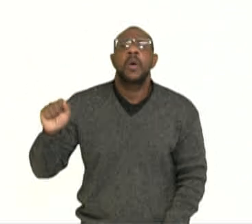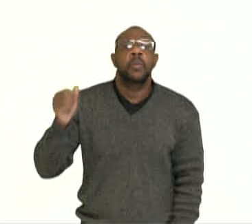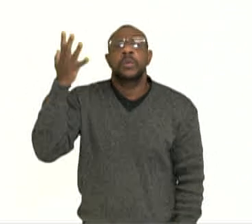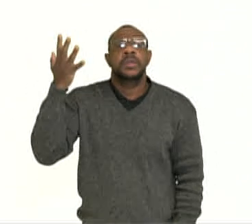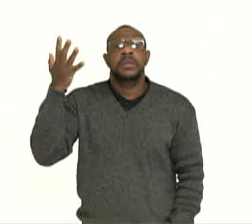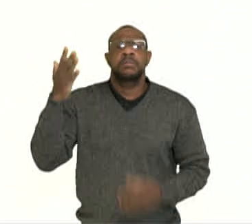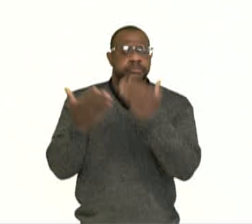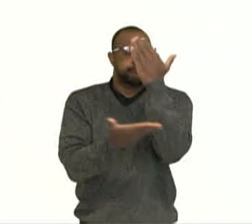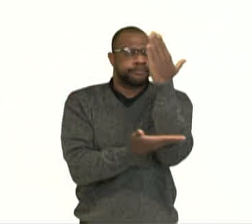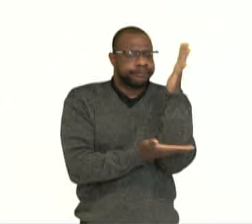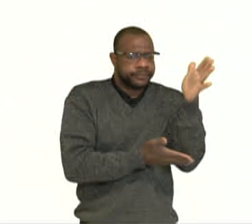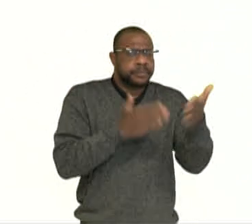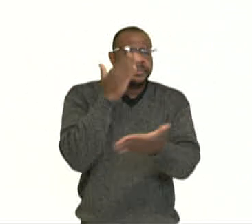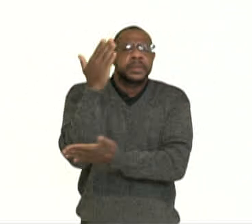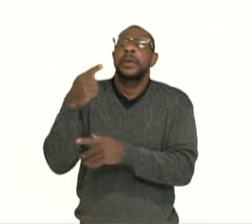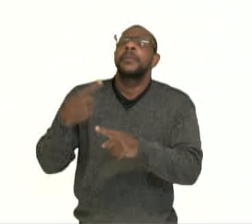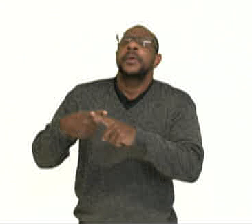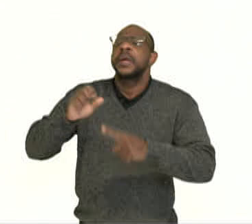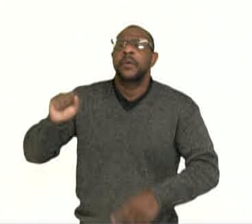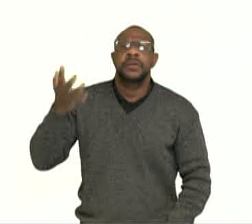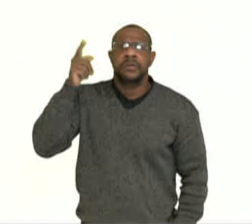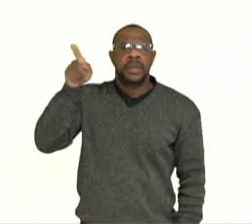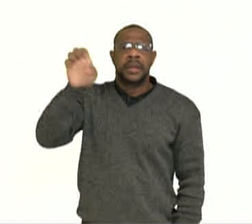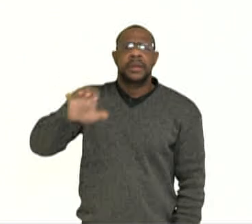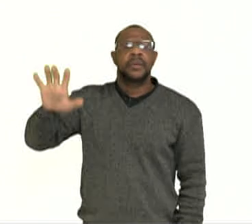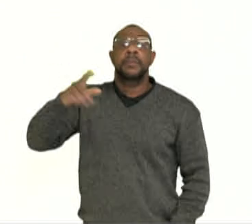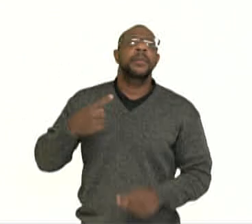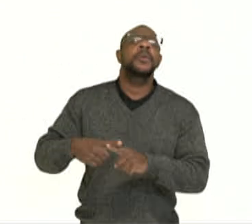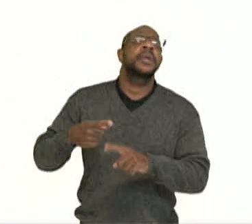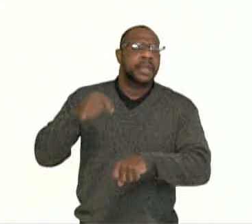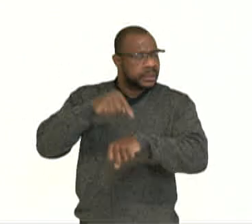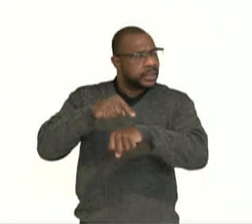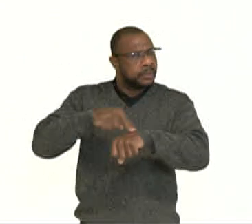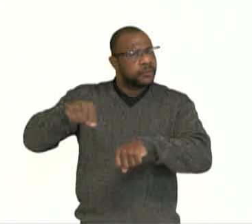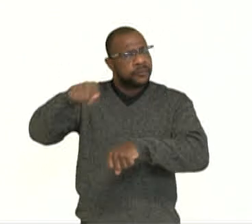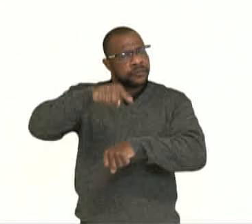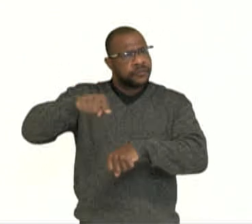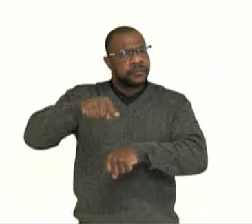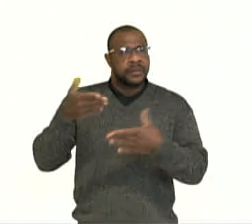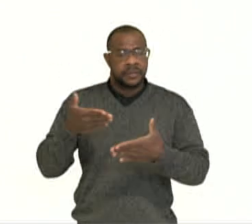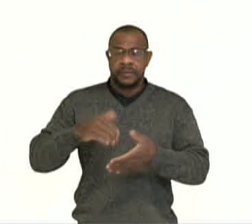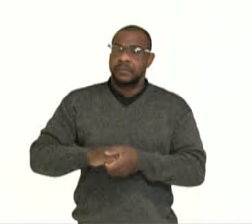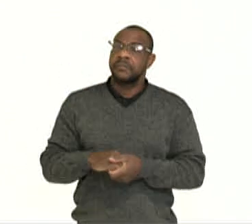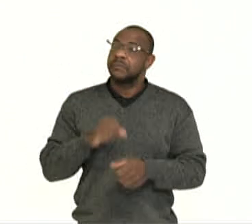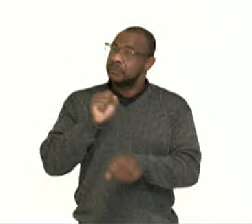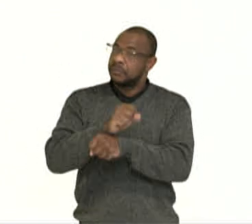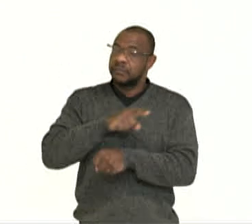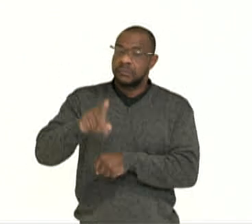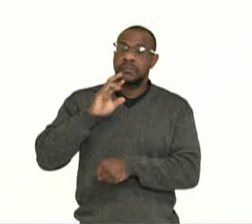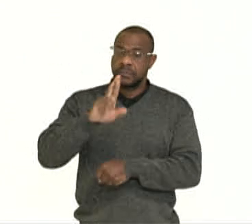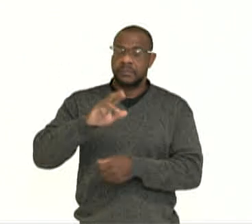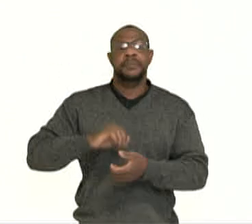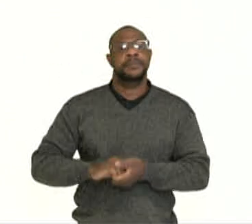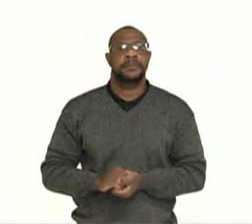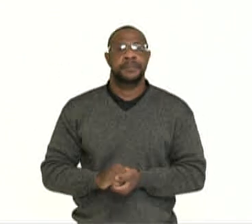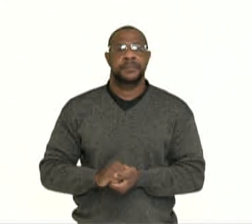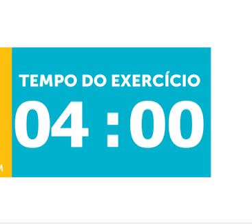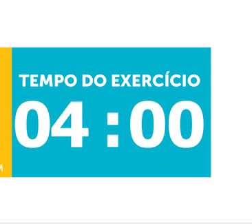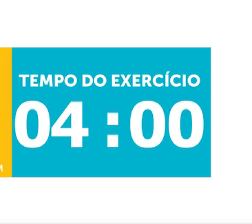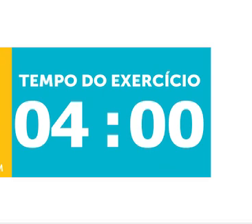pelo desmatamento do continente europeu? O tempo vai aparecer aqui na tela, ó, e a gente está esperando você.